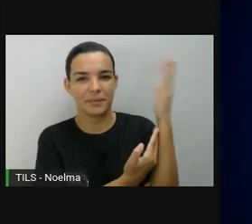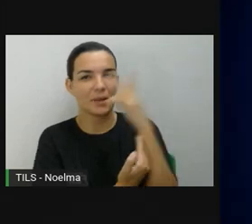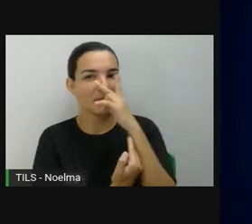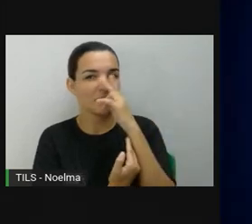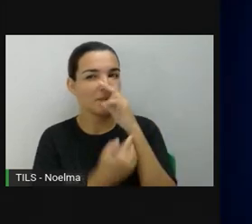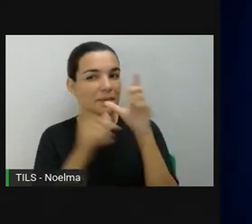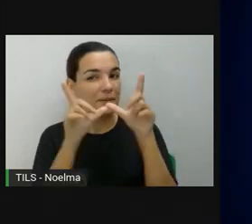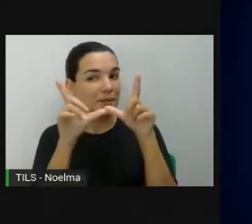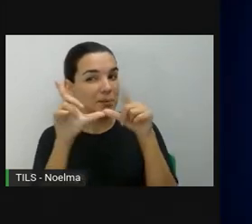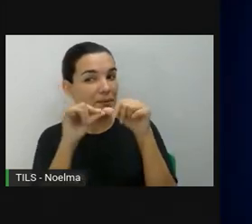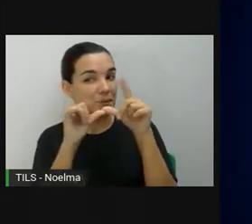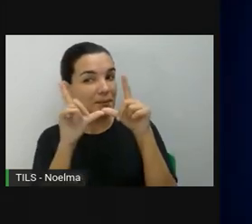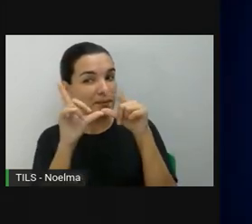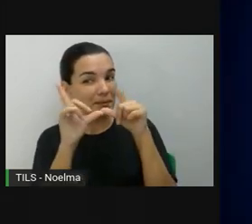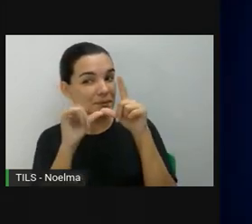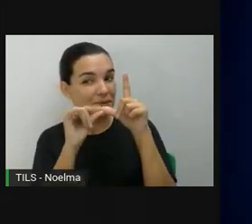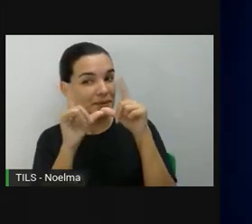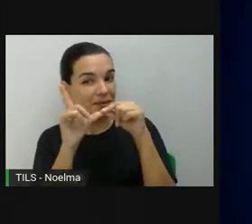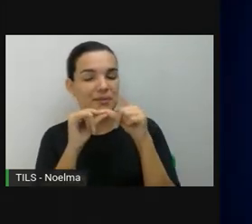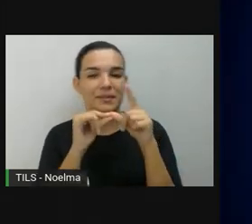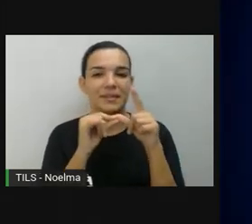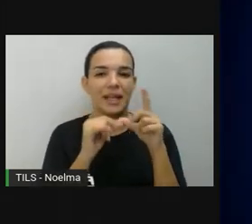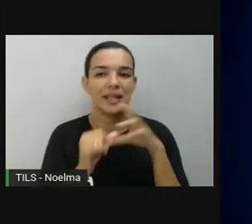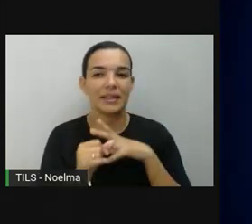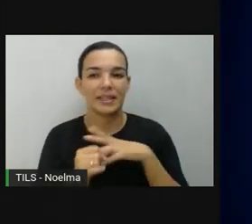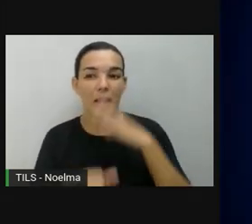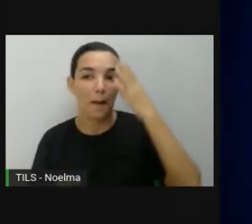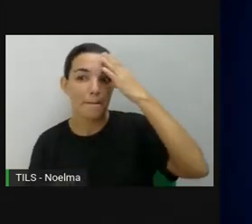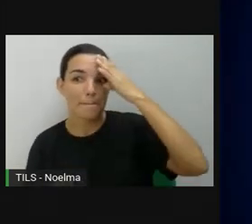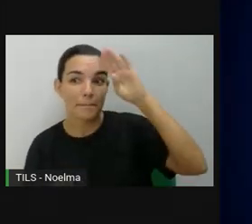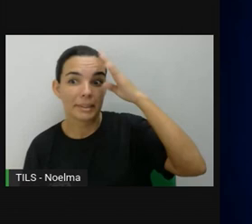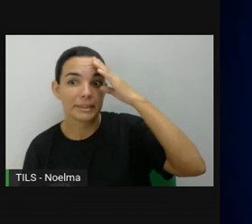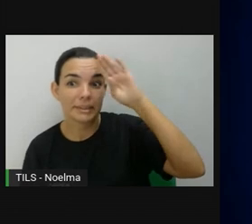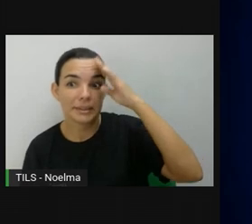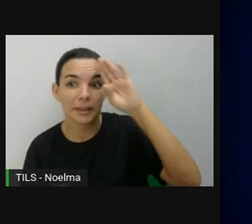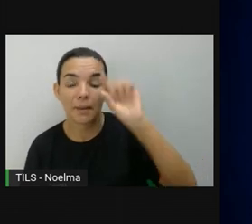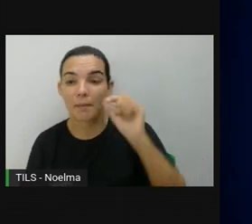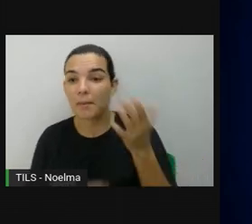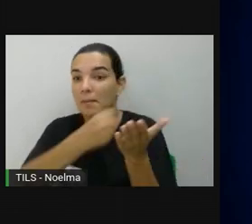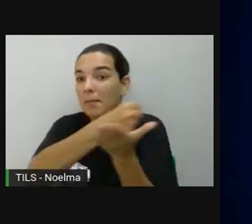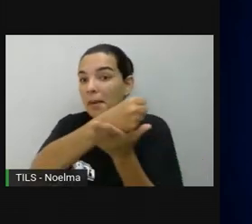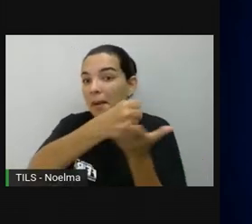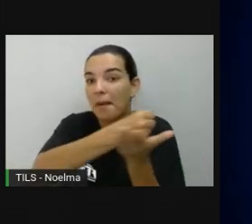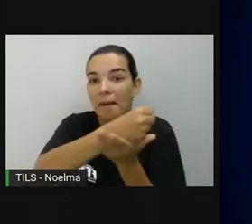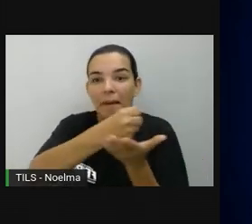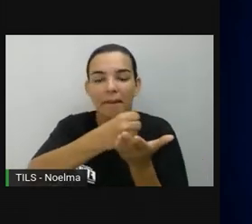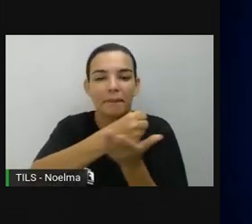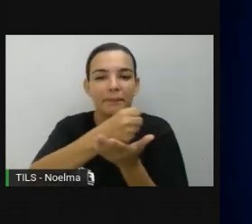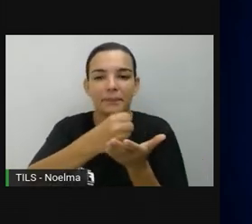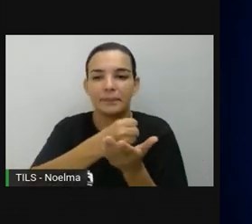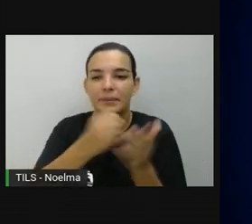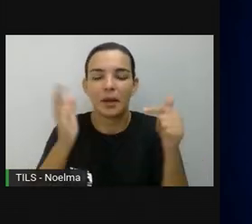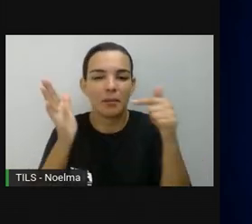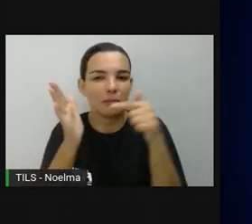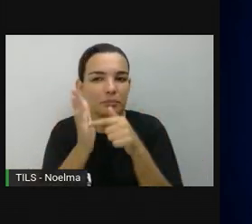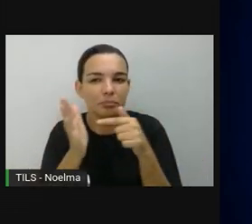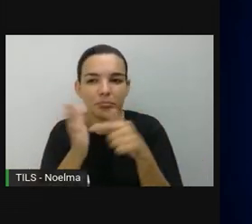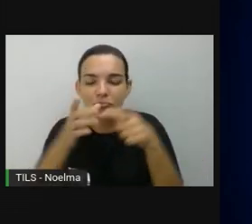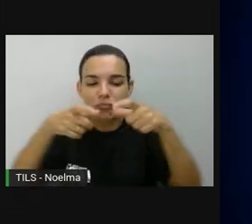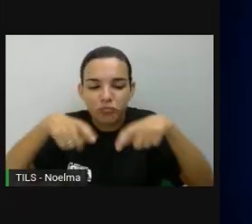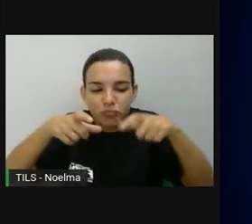Então, temos aqui as quatro direções fundamentais, conhecidas ainda como pontos